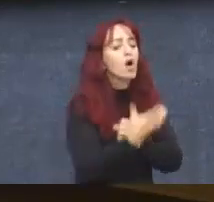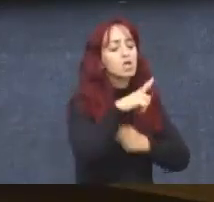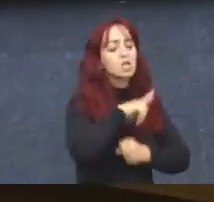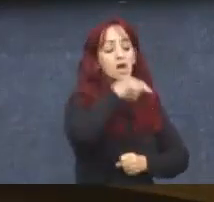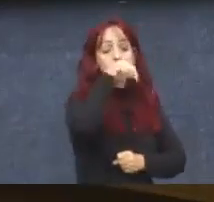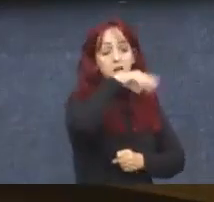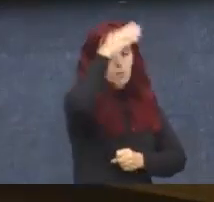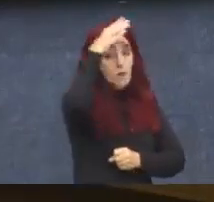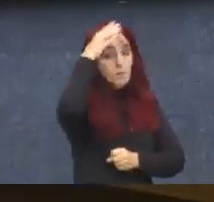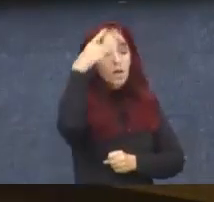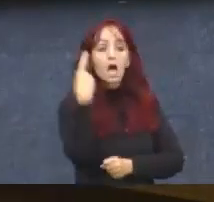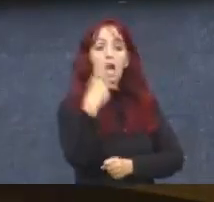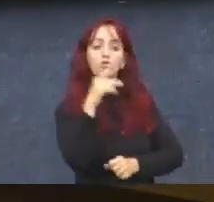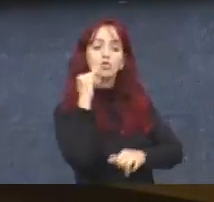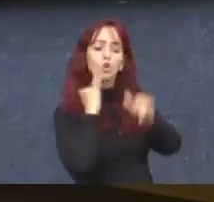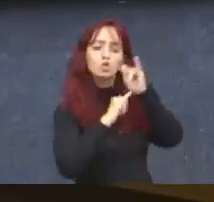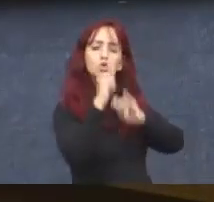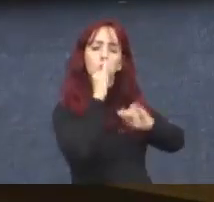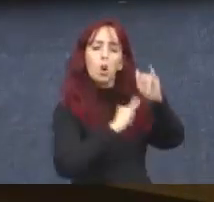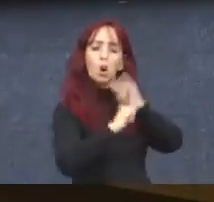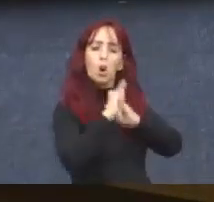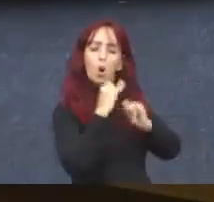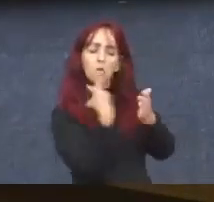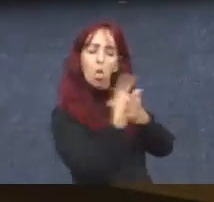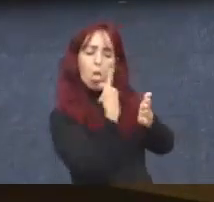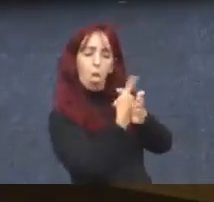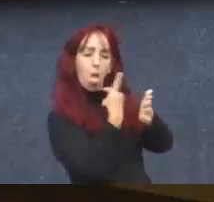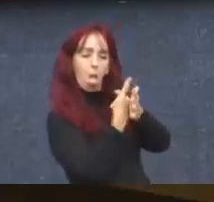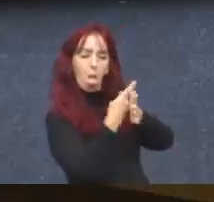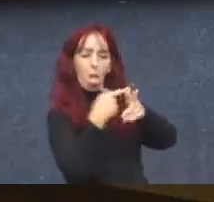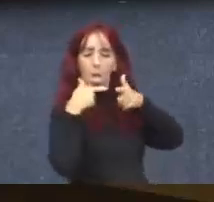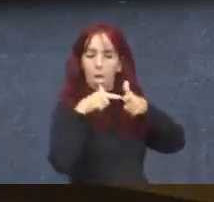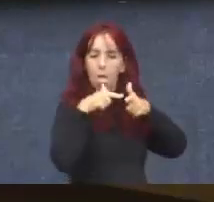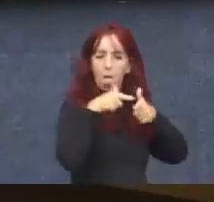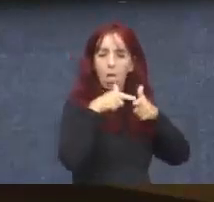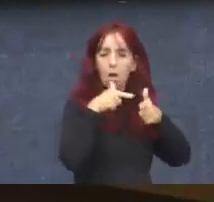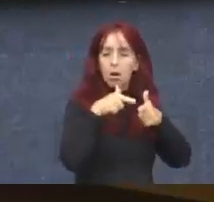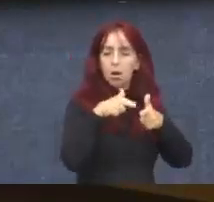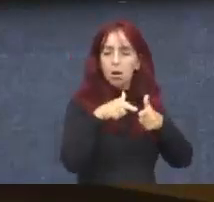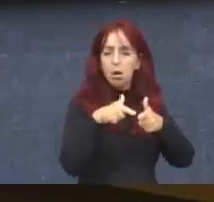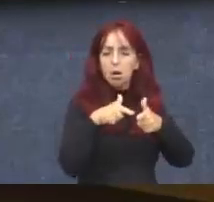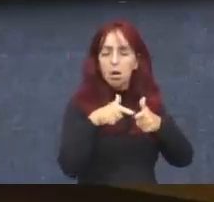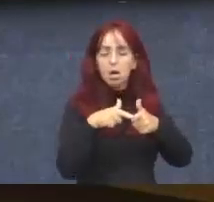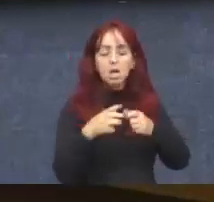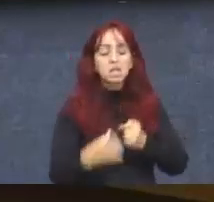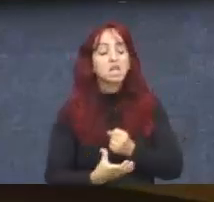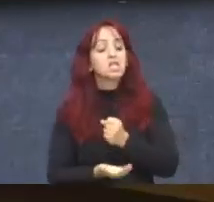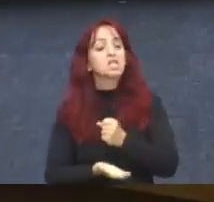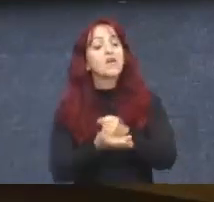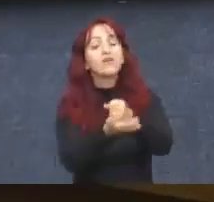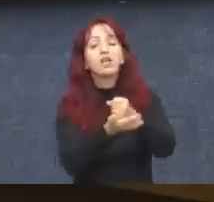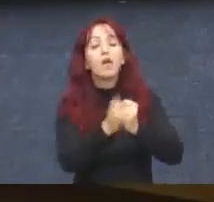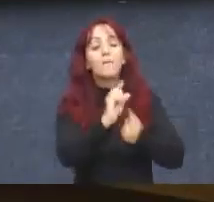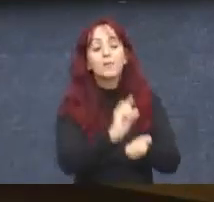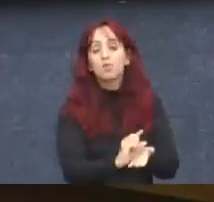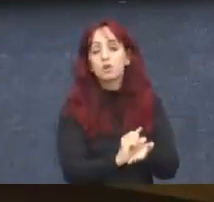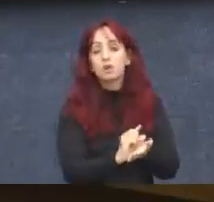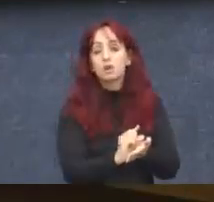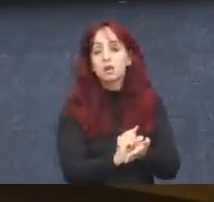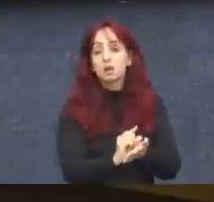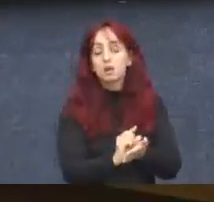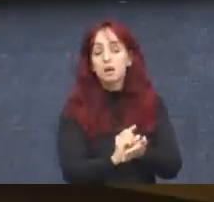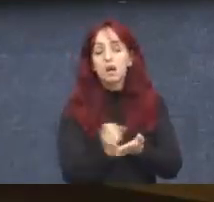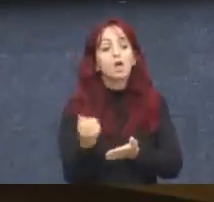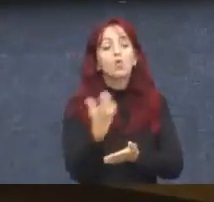é o seu discurso hipócrita. O seu discurso de defender minorias enquanto embolsa dinheiro público